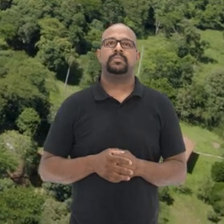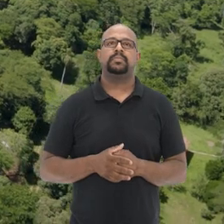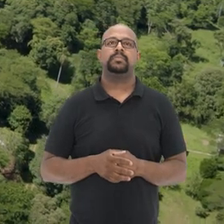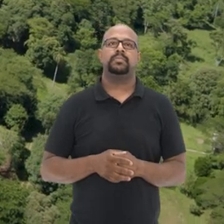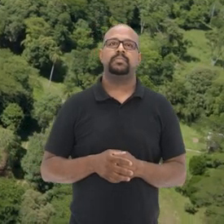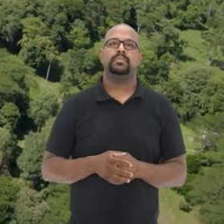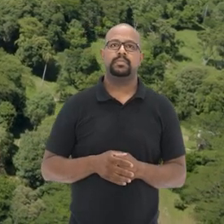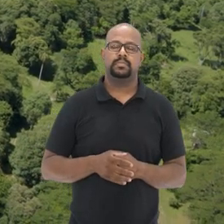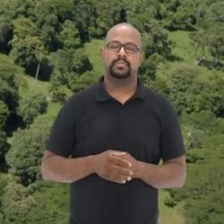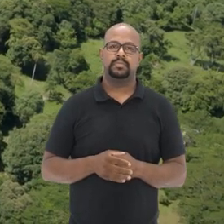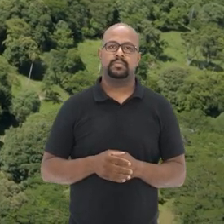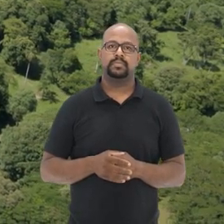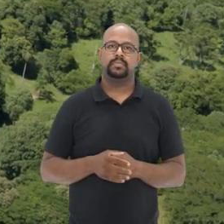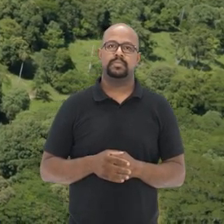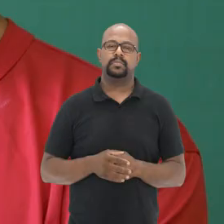linilimui.